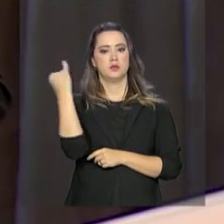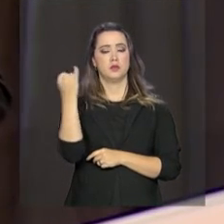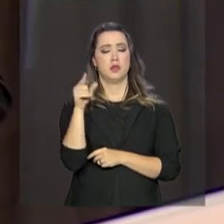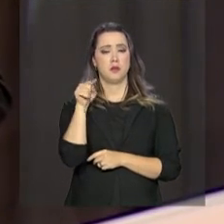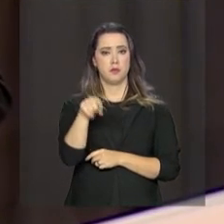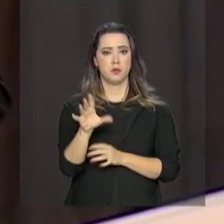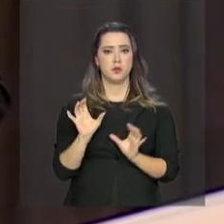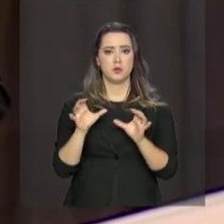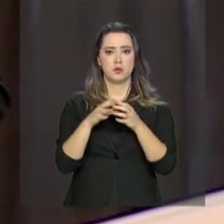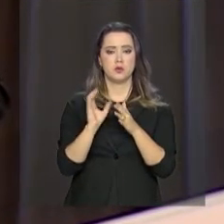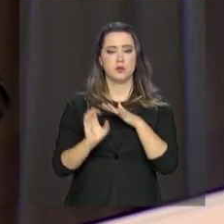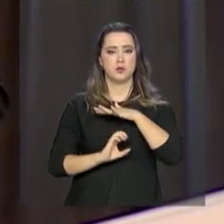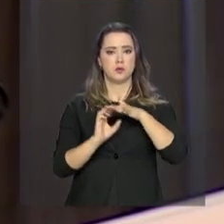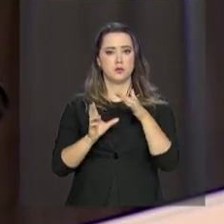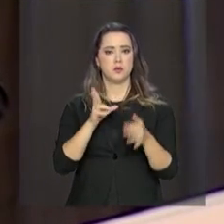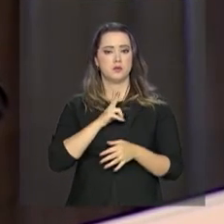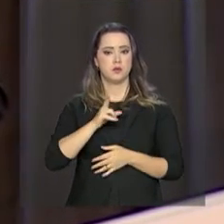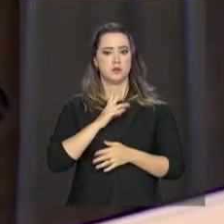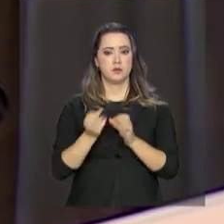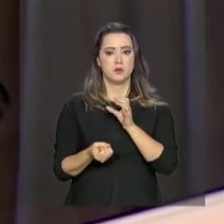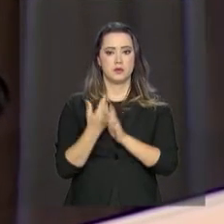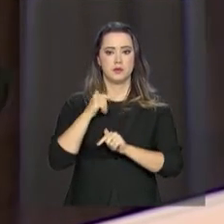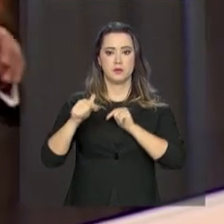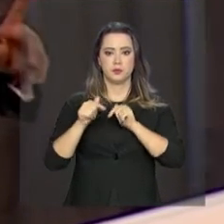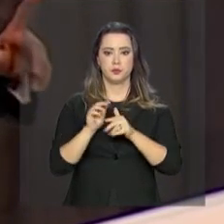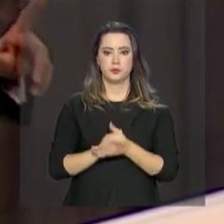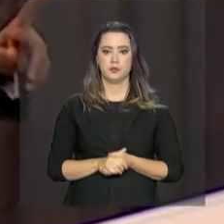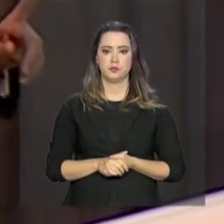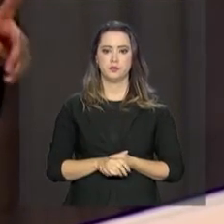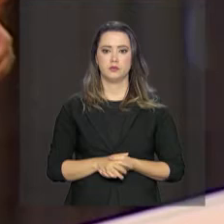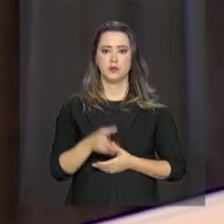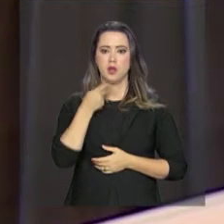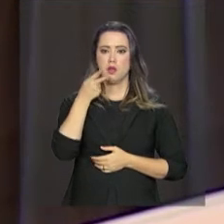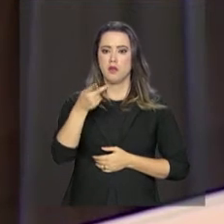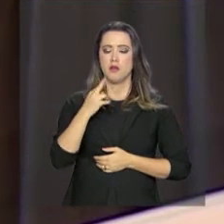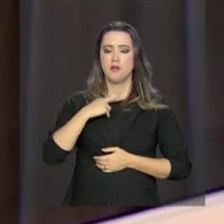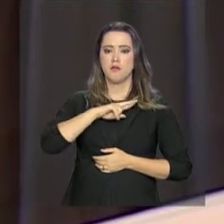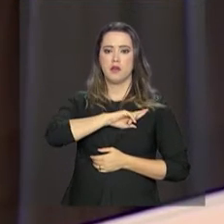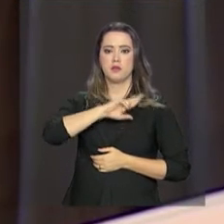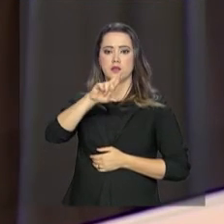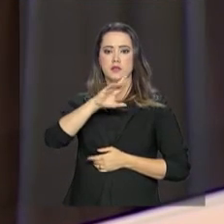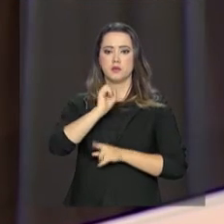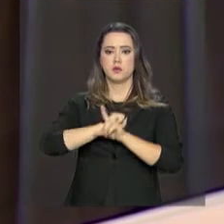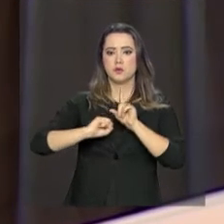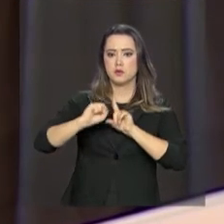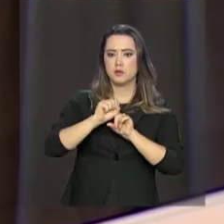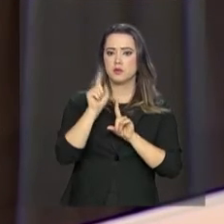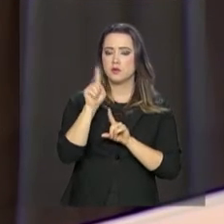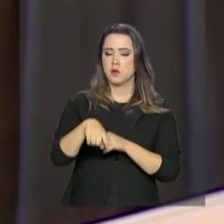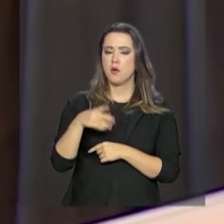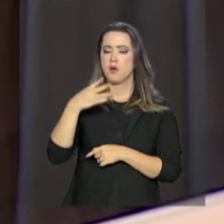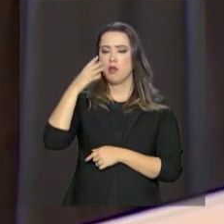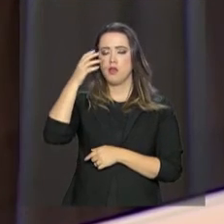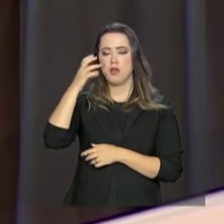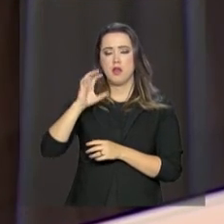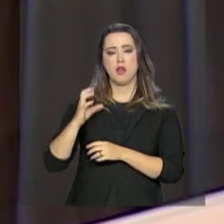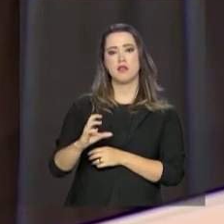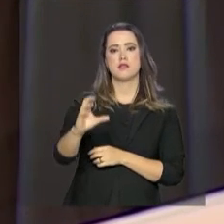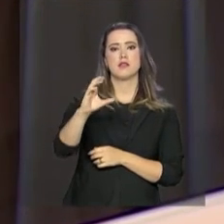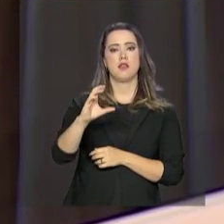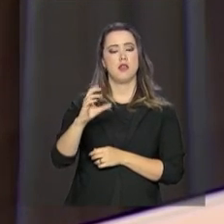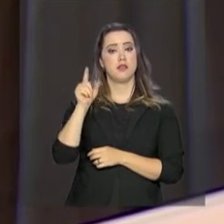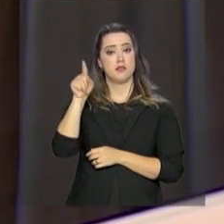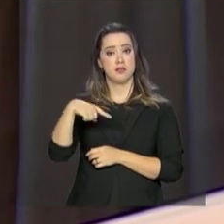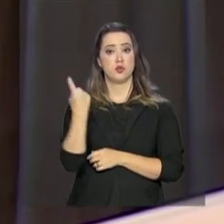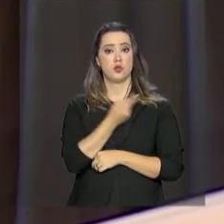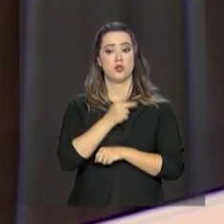iniciativa privada para a geração de empregos. Quando fala em responsabilidade social, é a ciência e consciência de que nós temos no